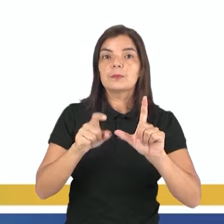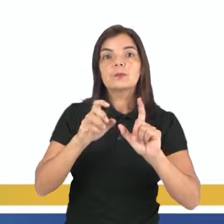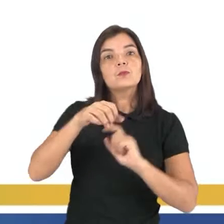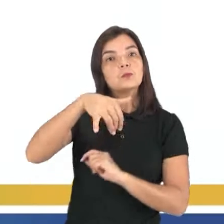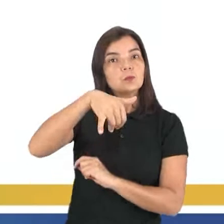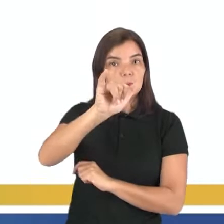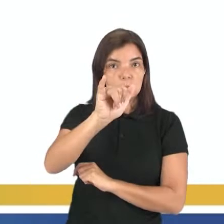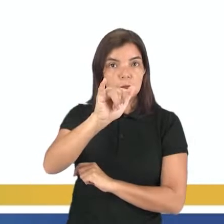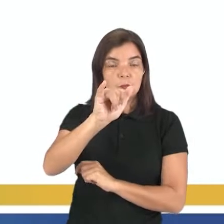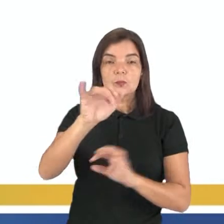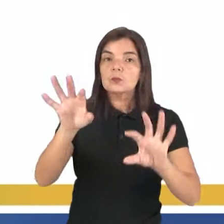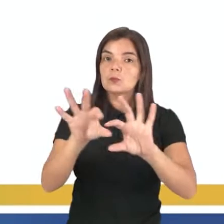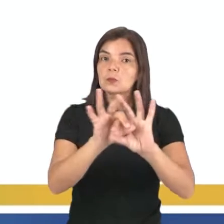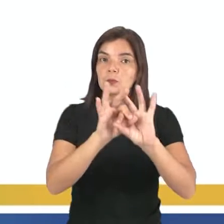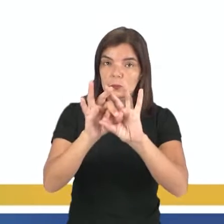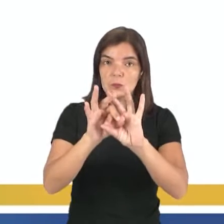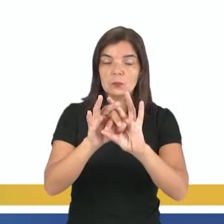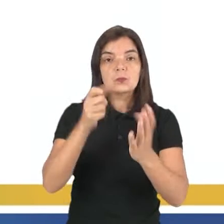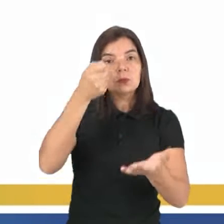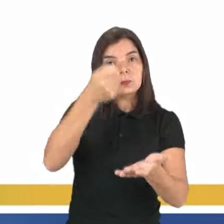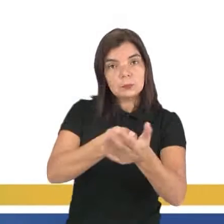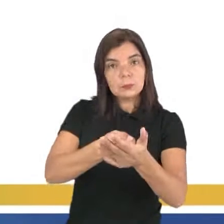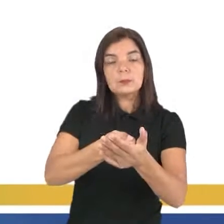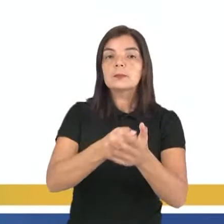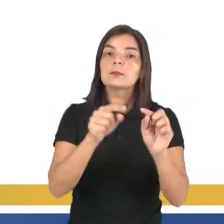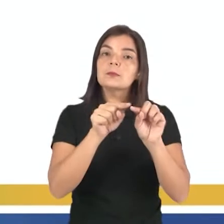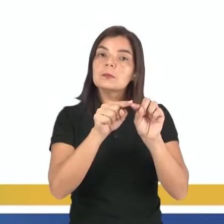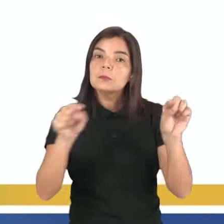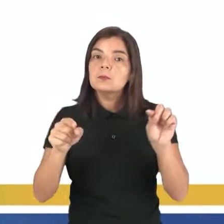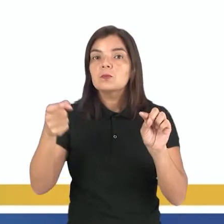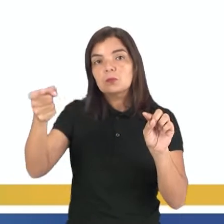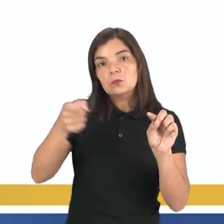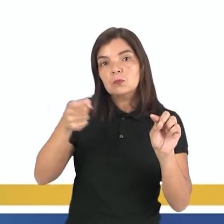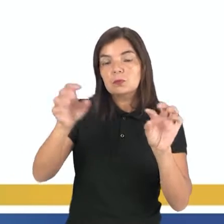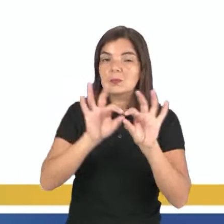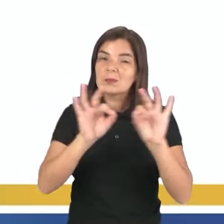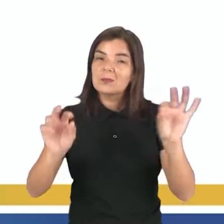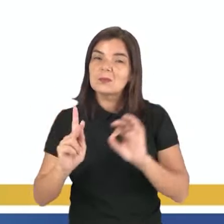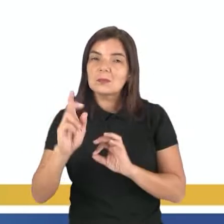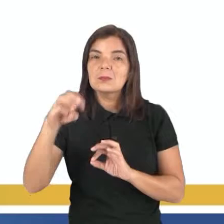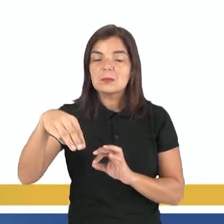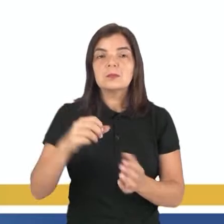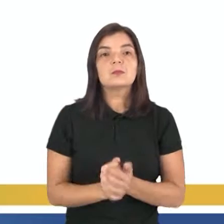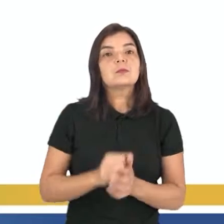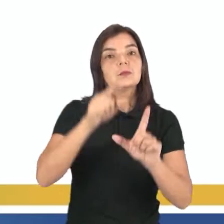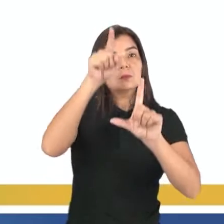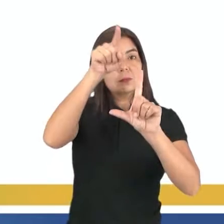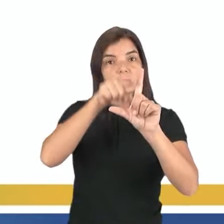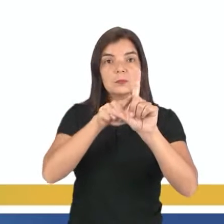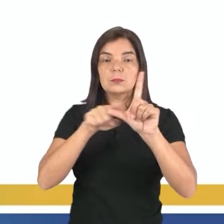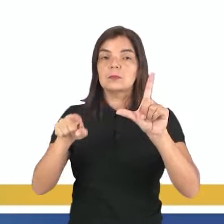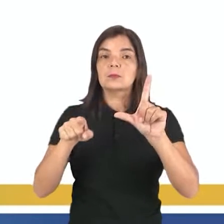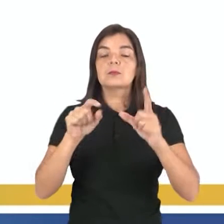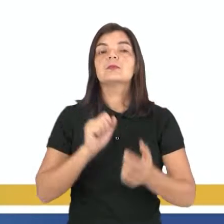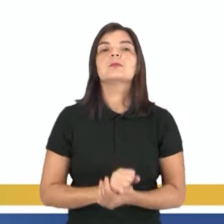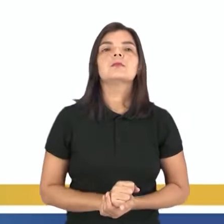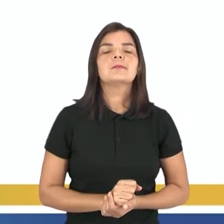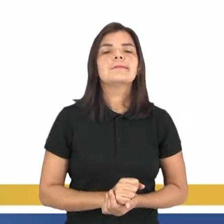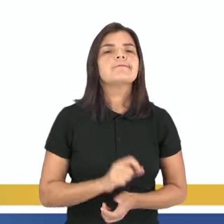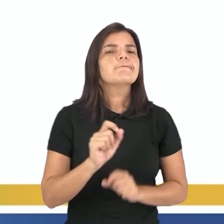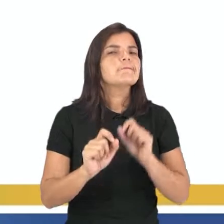y seria associado ao valor da corrida e o eixo x associado à distância percorrida. Gente, esse gráfico aqui,